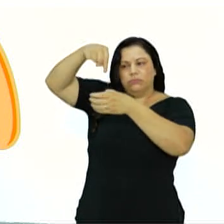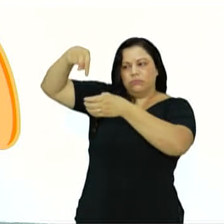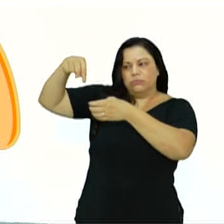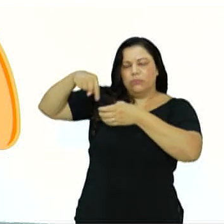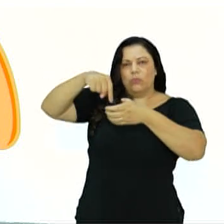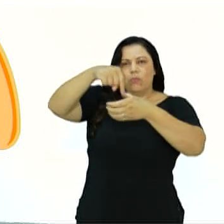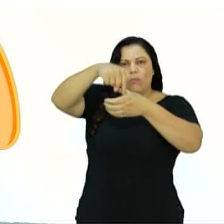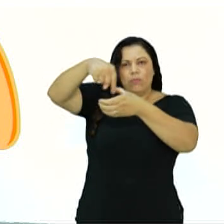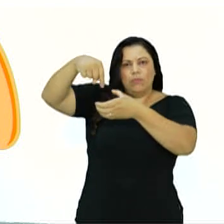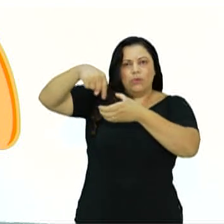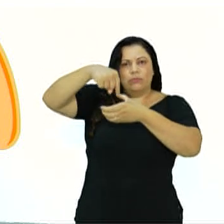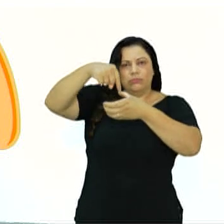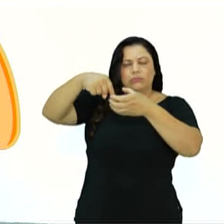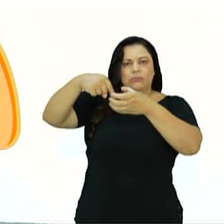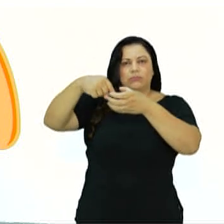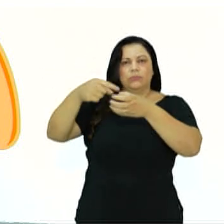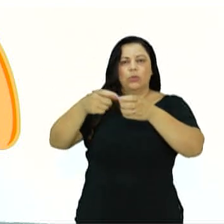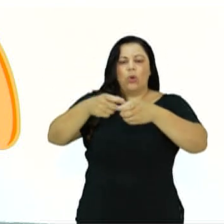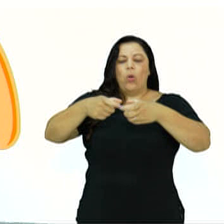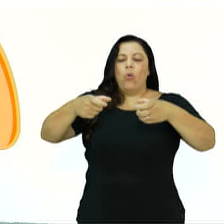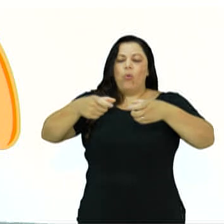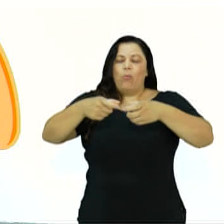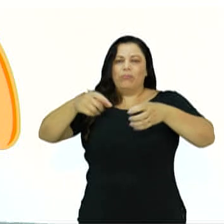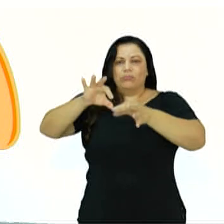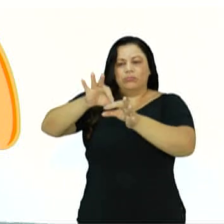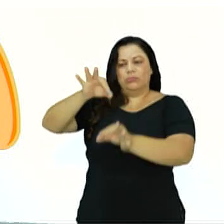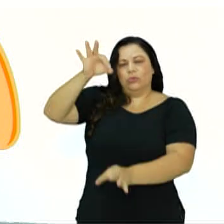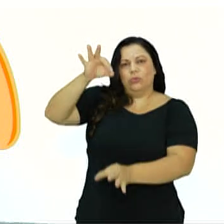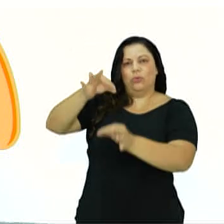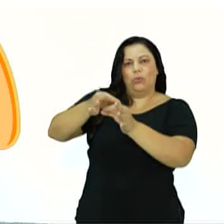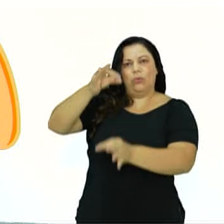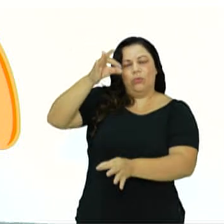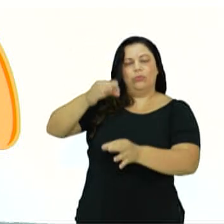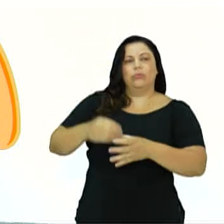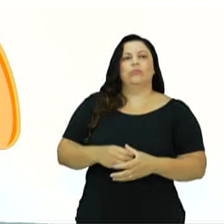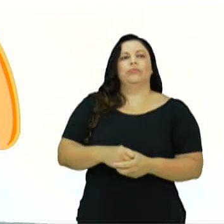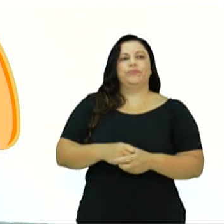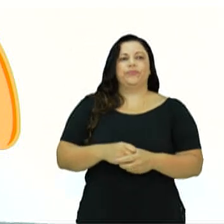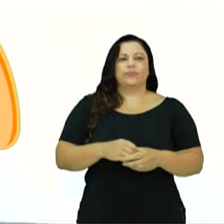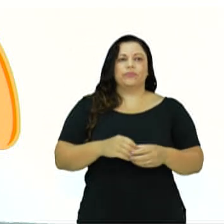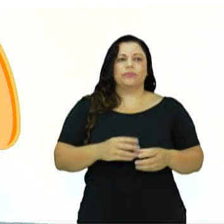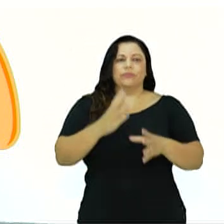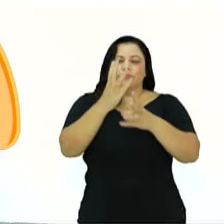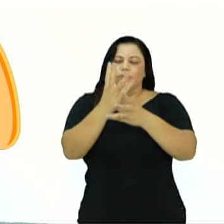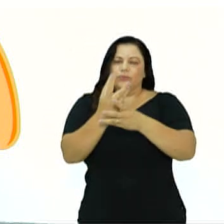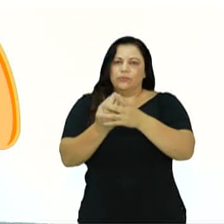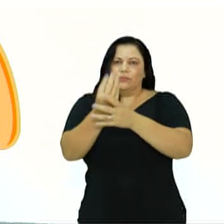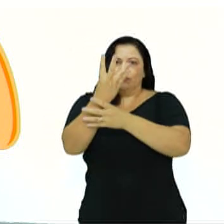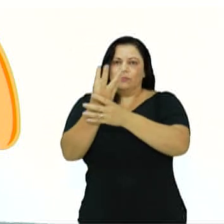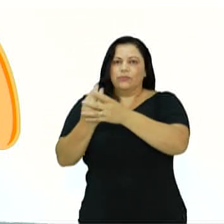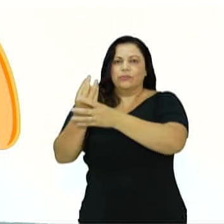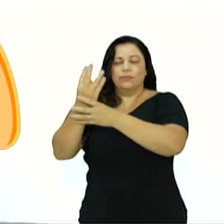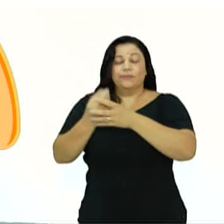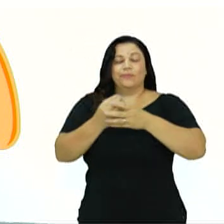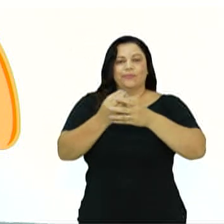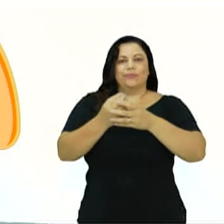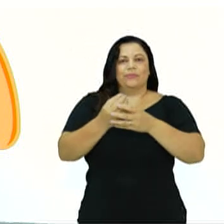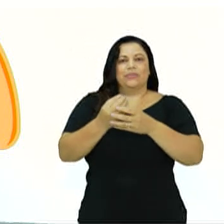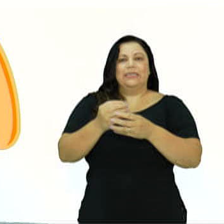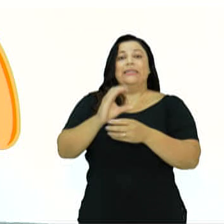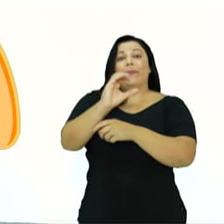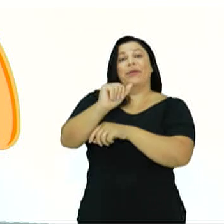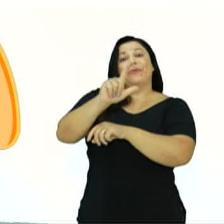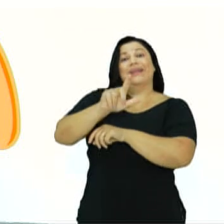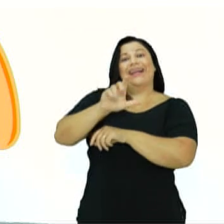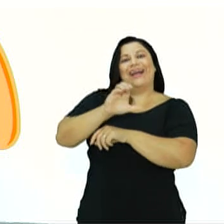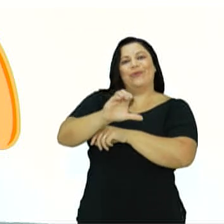cavidade interna do osso longo, onde vai ter a medula. Tá? Então, ele vai consumir aquilo. Eles colaboram também para o equilíbrio de cálcio no corpo. Então,